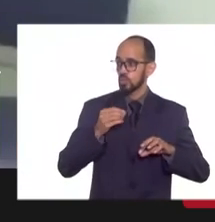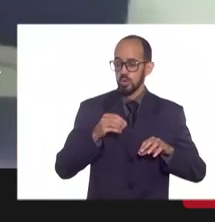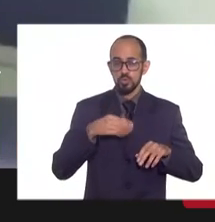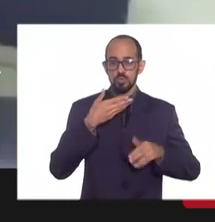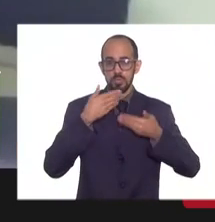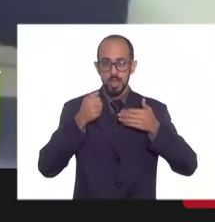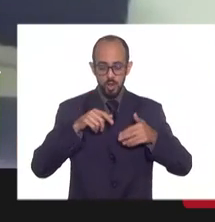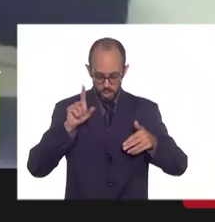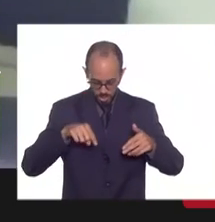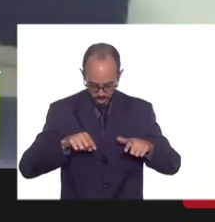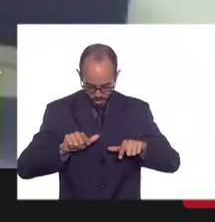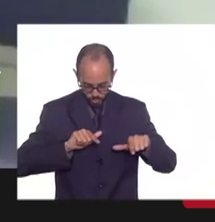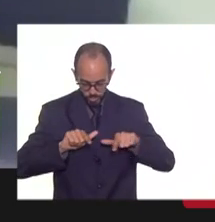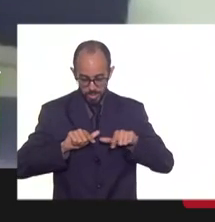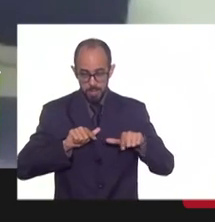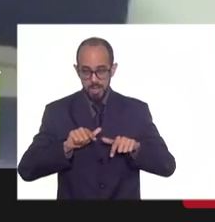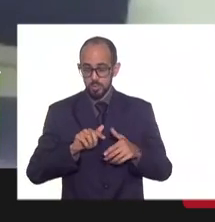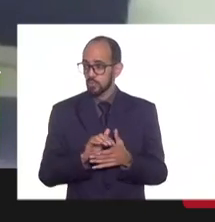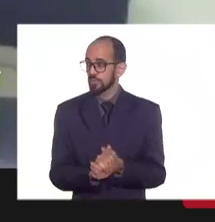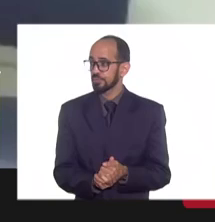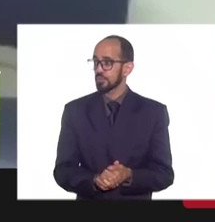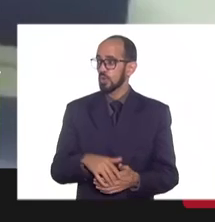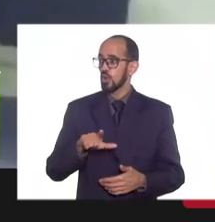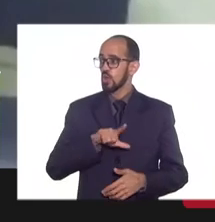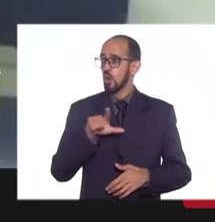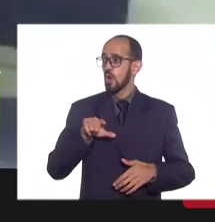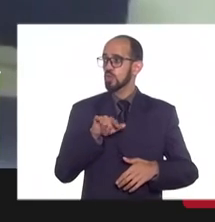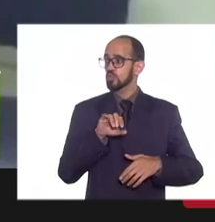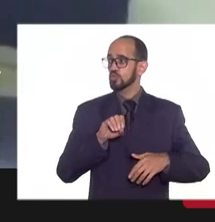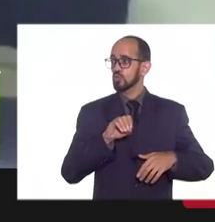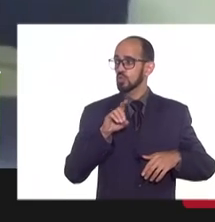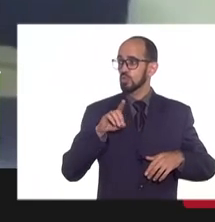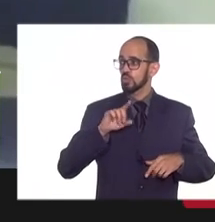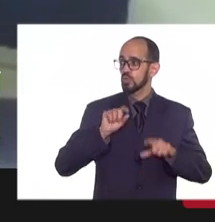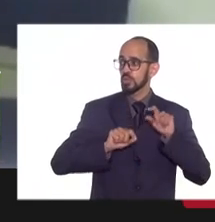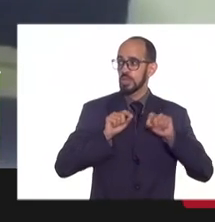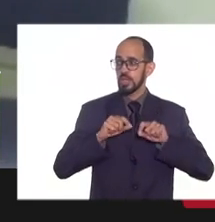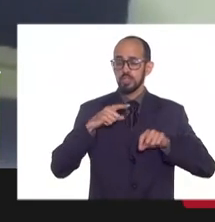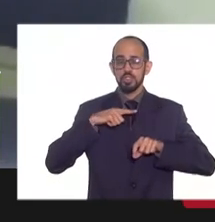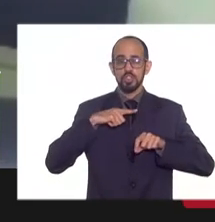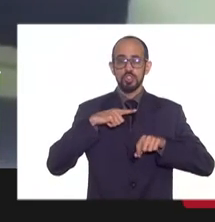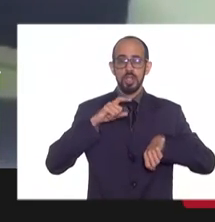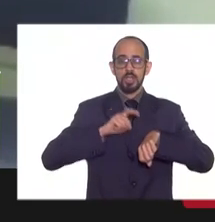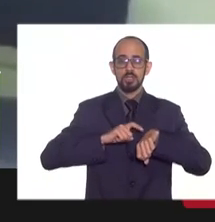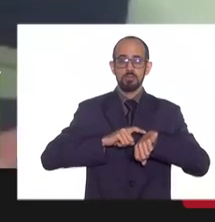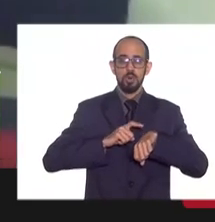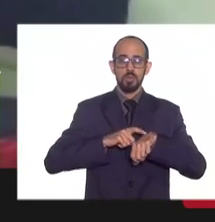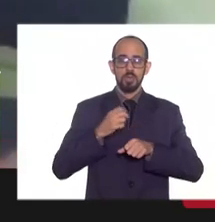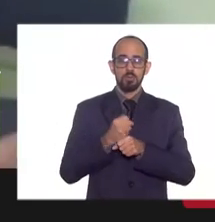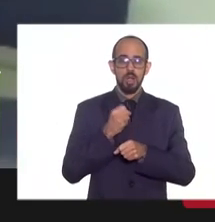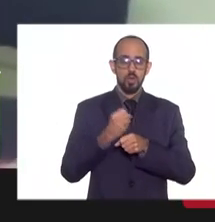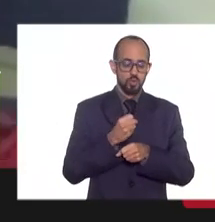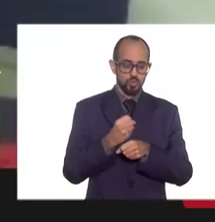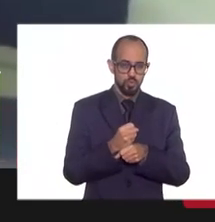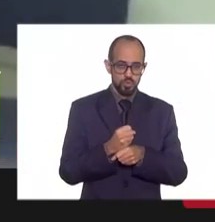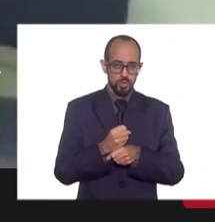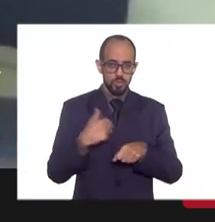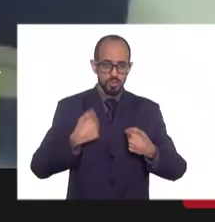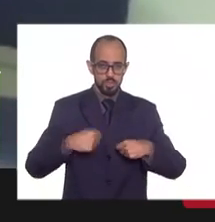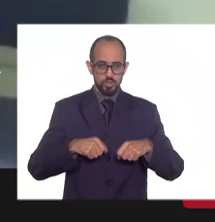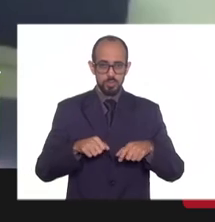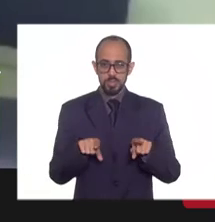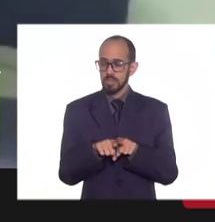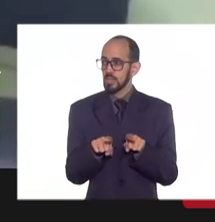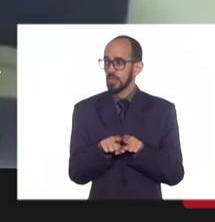esse trabalho claro que a gente tem em mente que a gente nesse momento está na construção e que a gente precisa minimamente